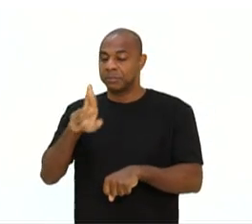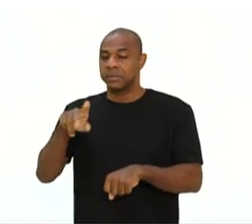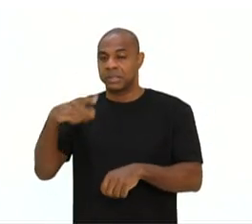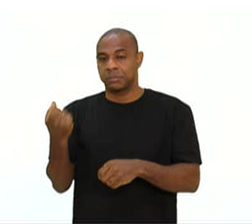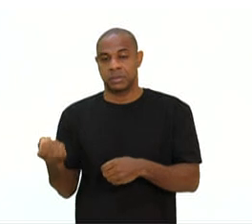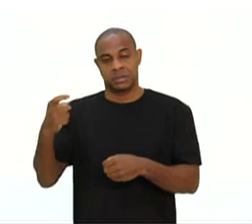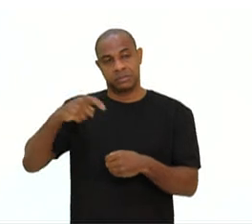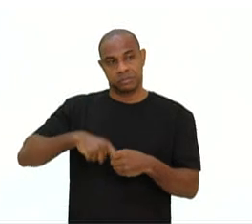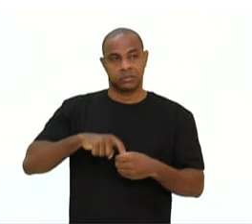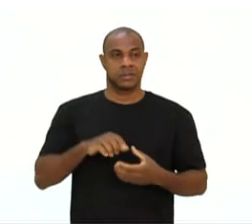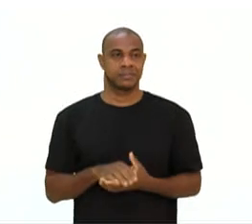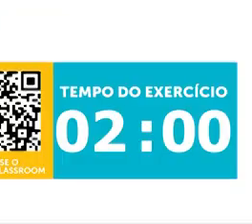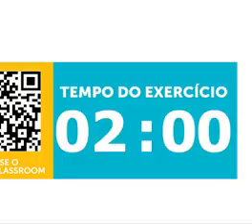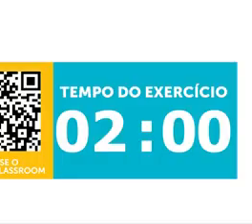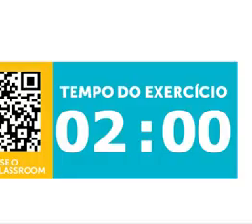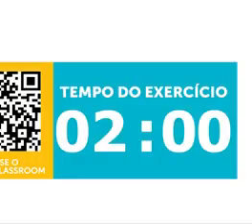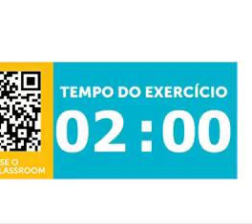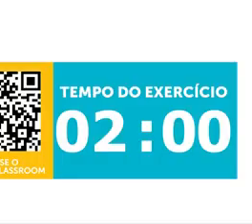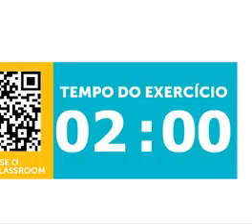gente já retorna.